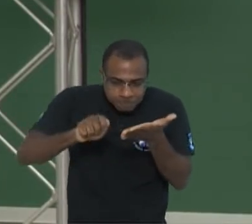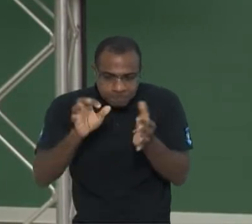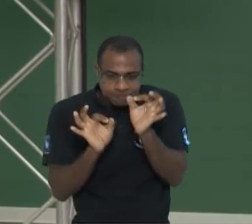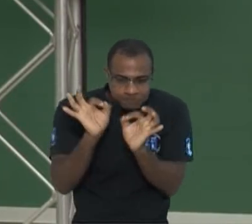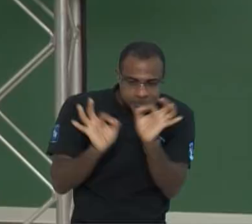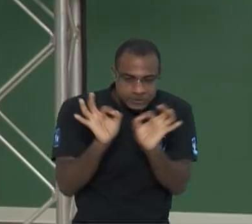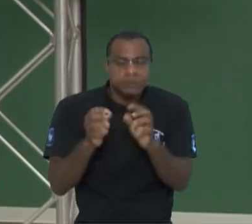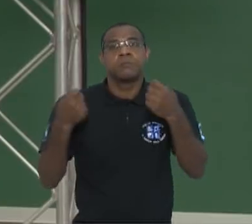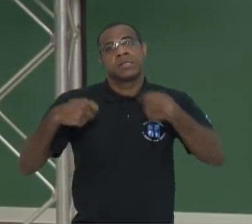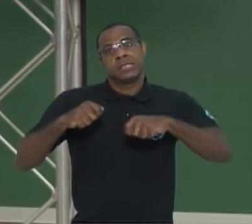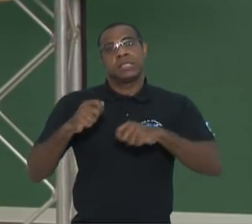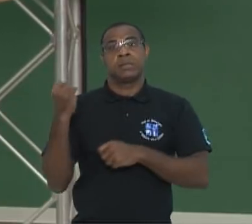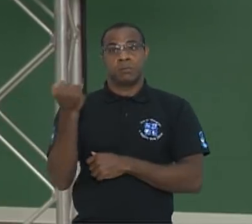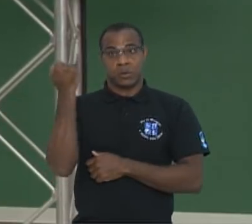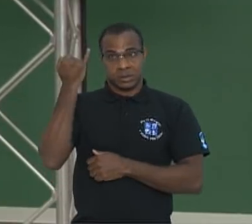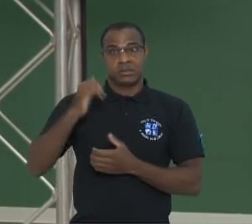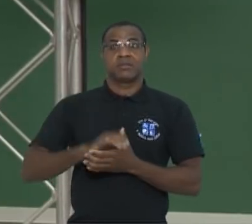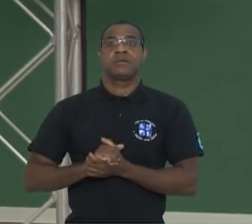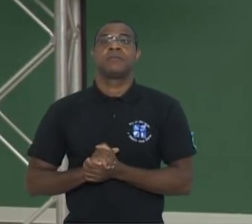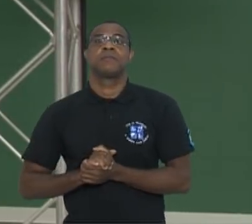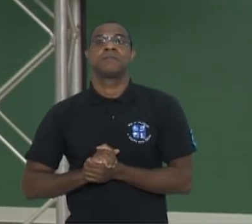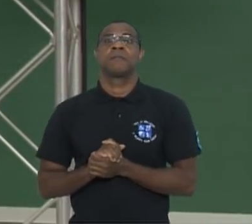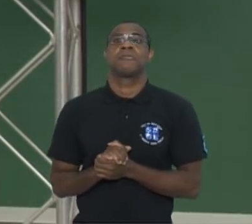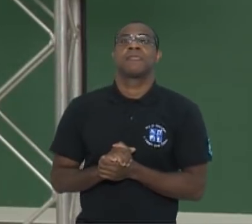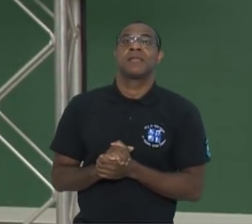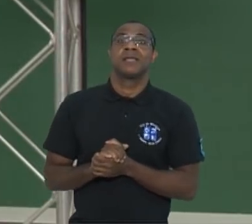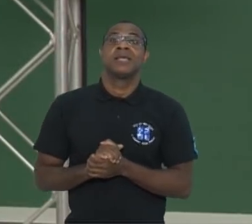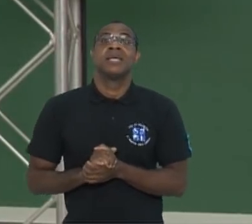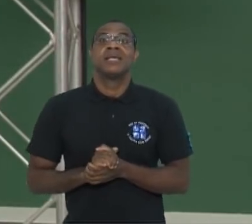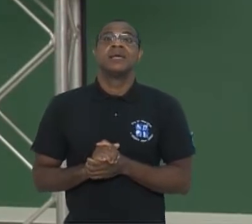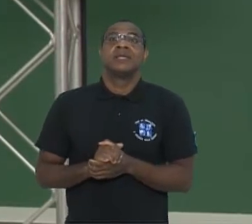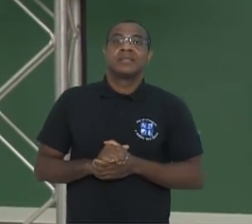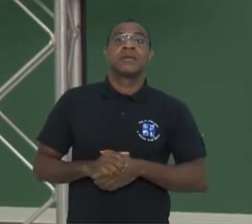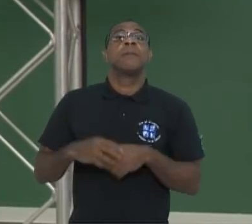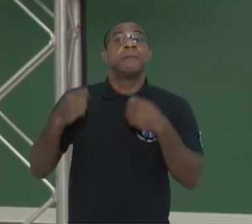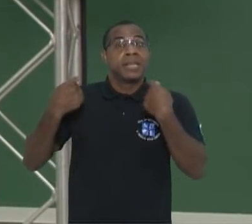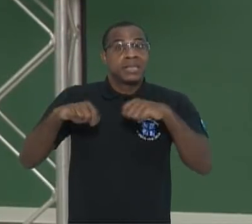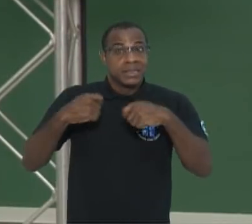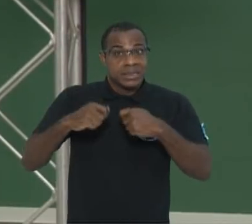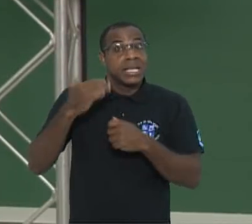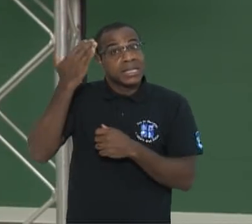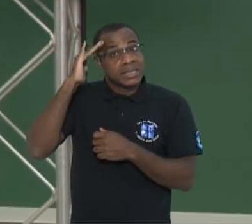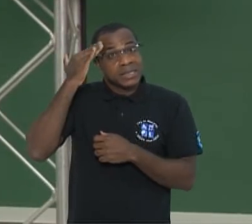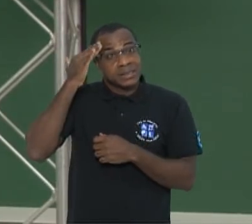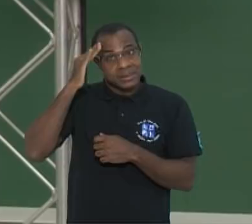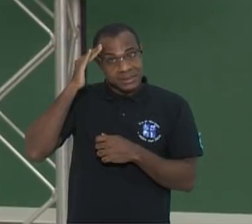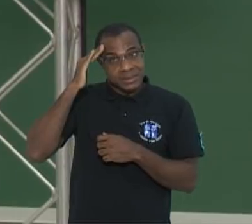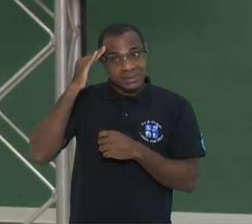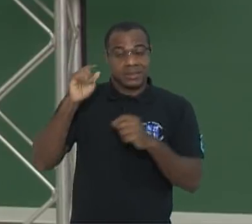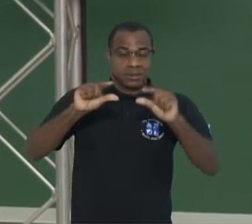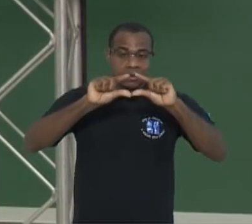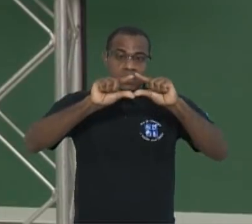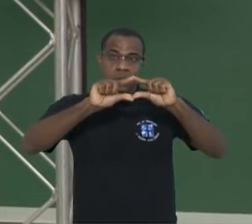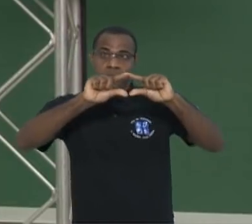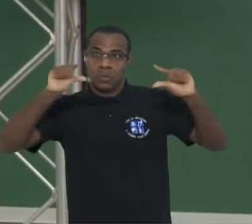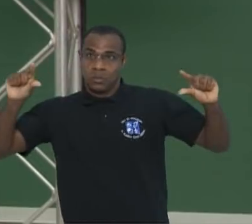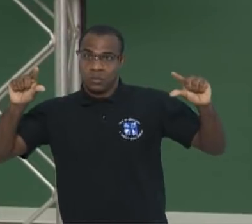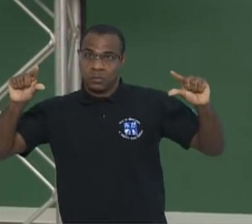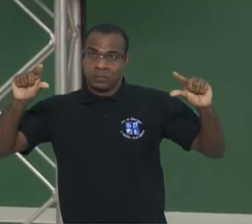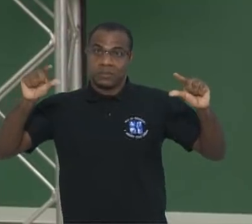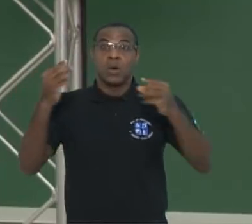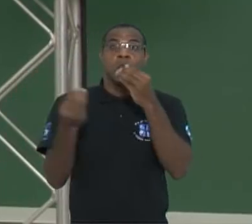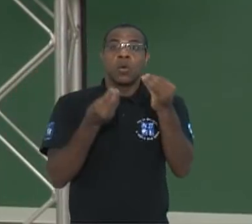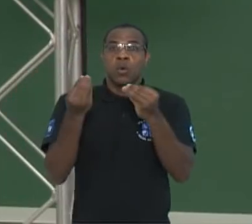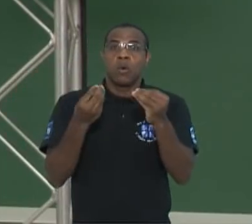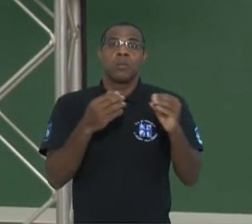ordem, porque se vocês não souberem dessa ordem, vocês não vão saber quantas unidades vocês estarão andando para a esquerda, para a